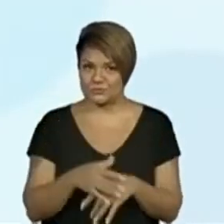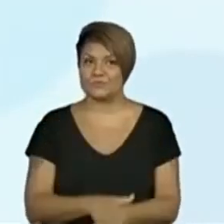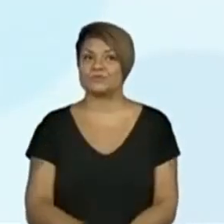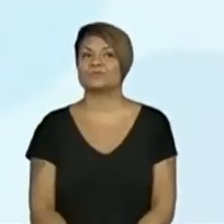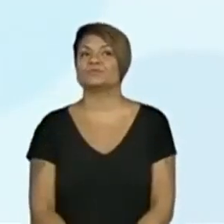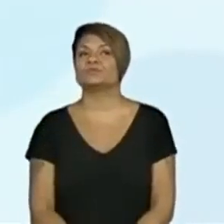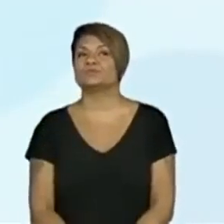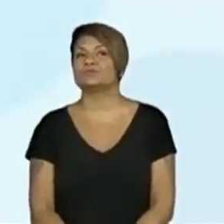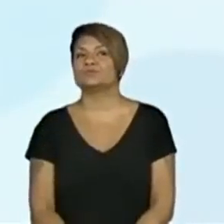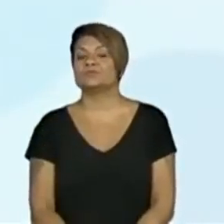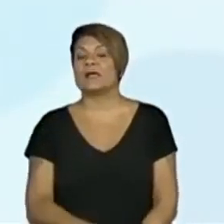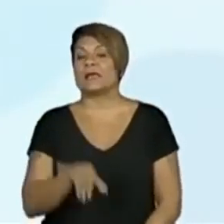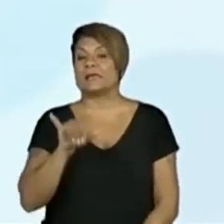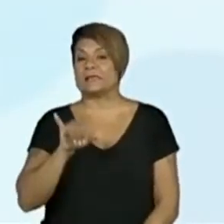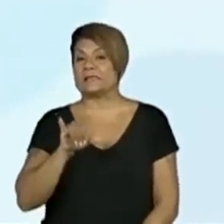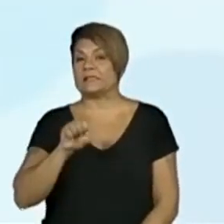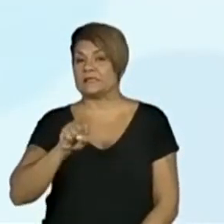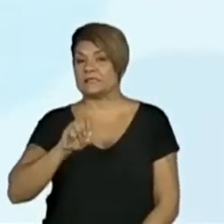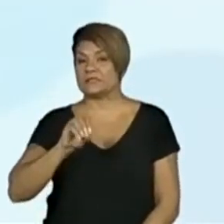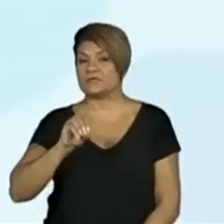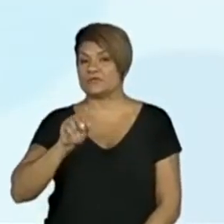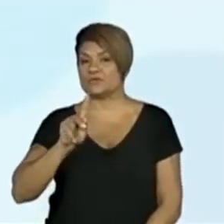plástico isopor